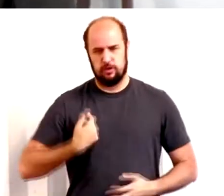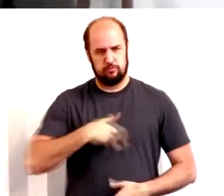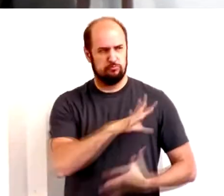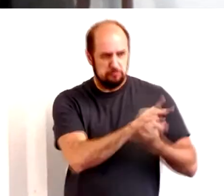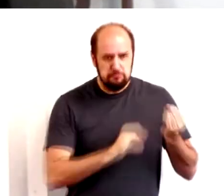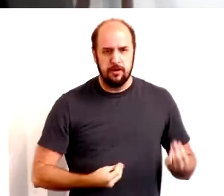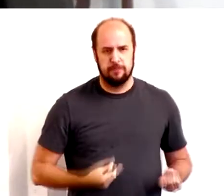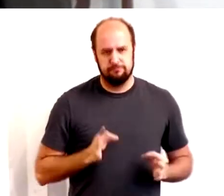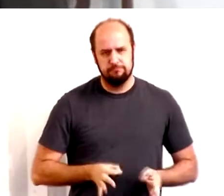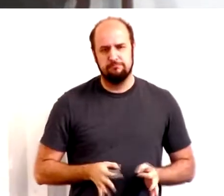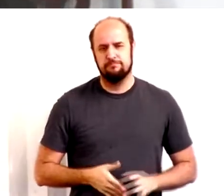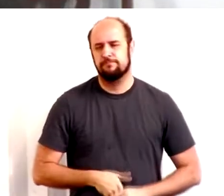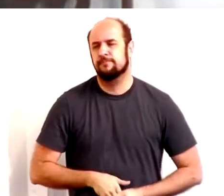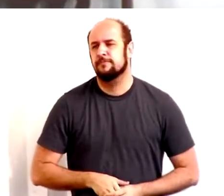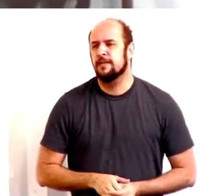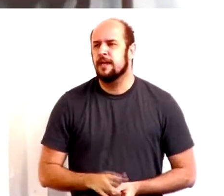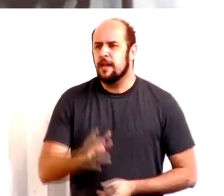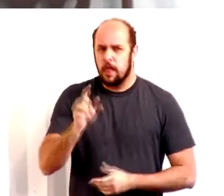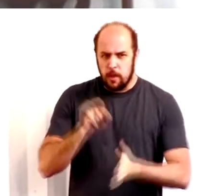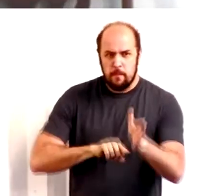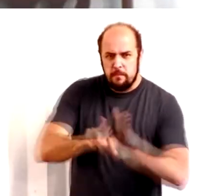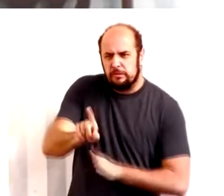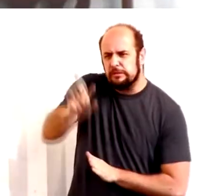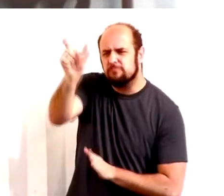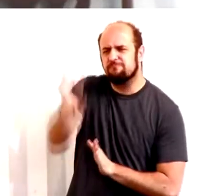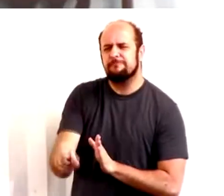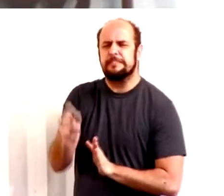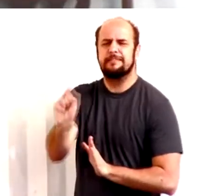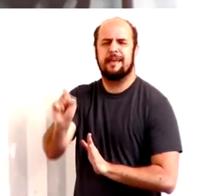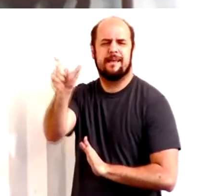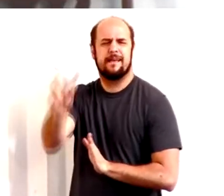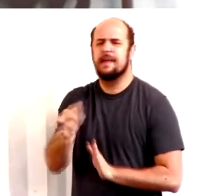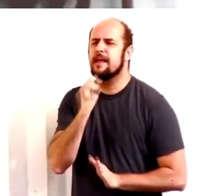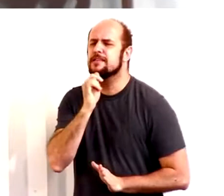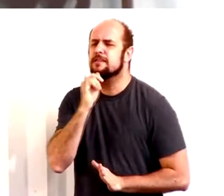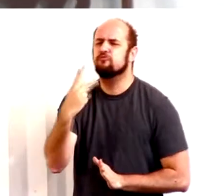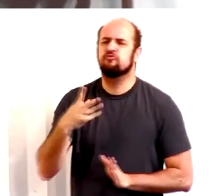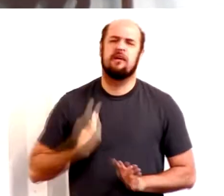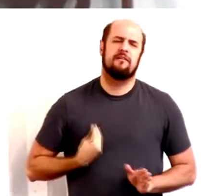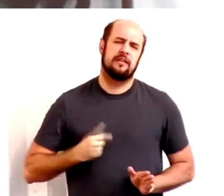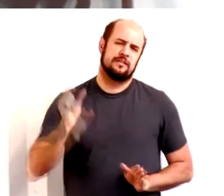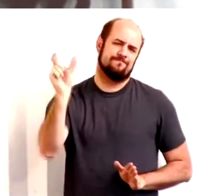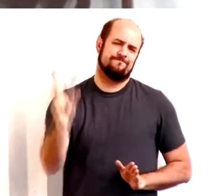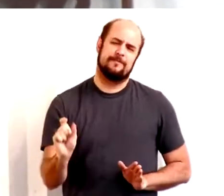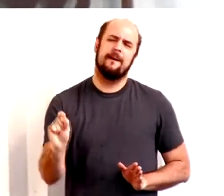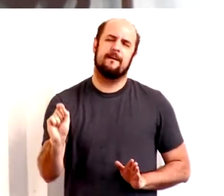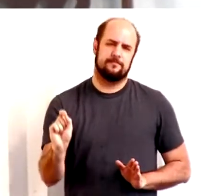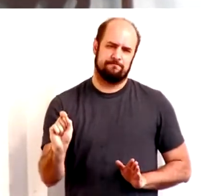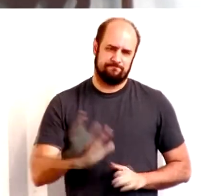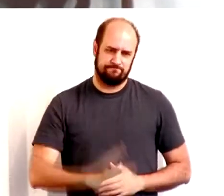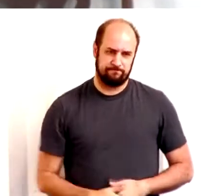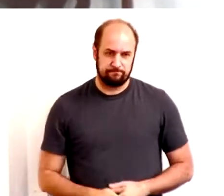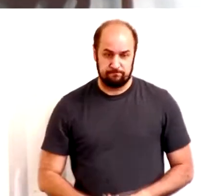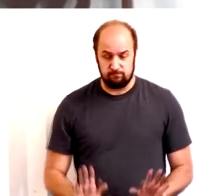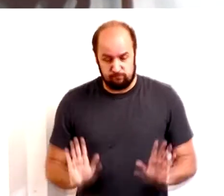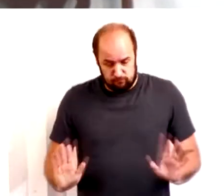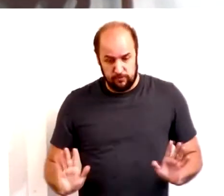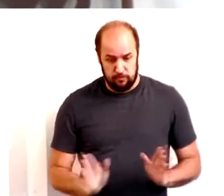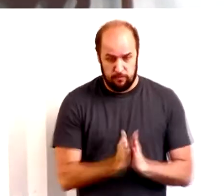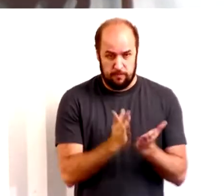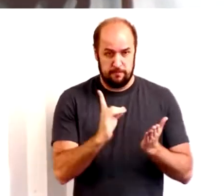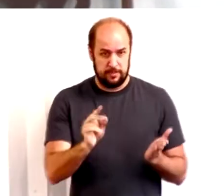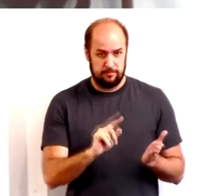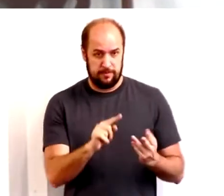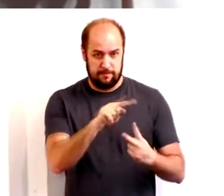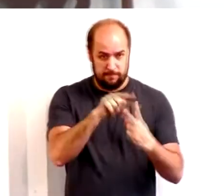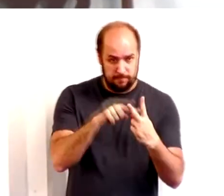Quem você tem buscado como modelo? Quem você tem buscado como exemplo? Nós vamos perceber aqui no texto que Paulo está mostrando dois exemplos